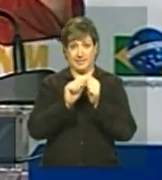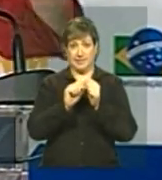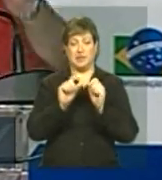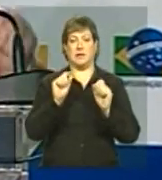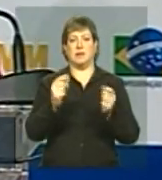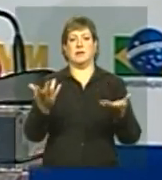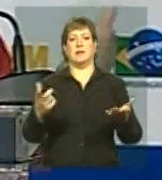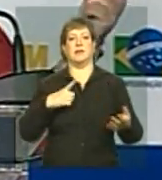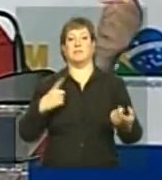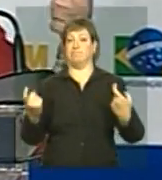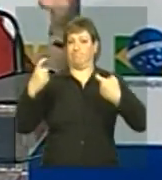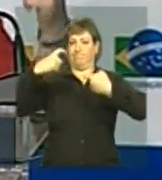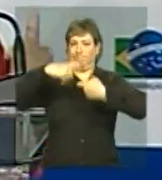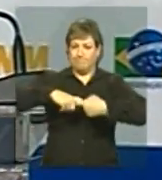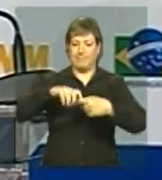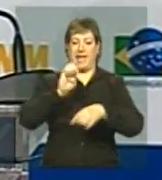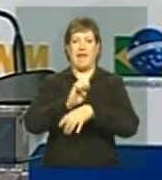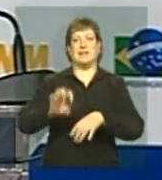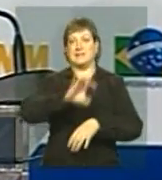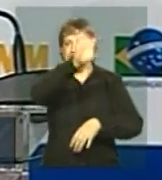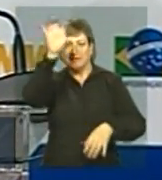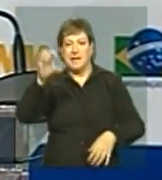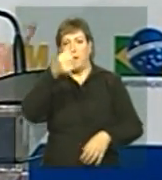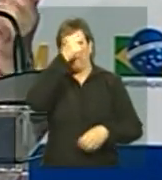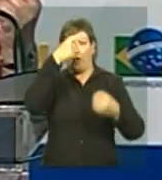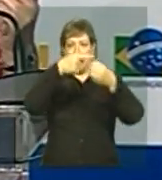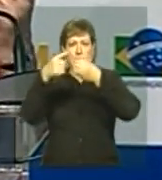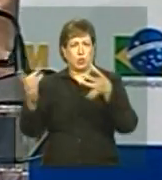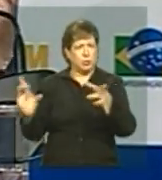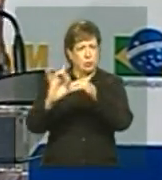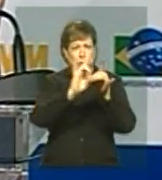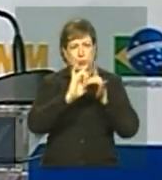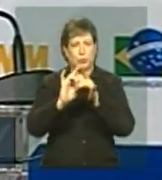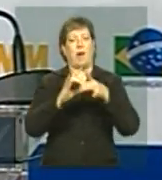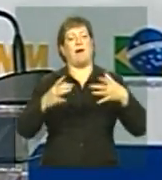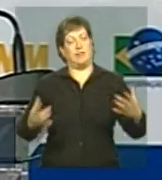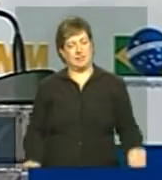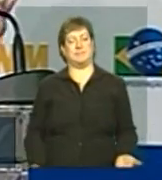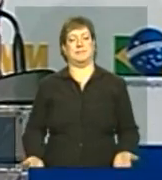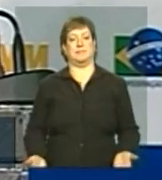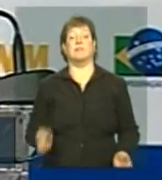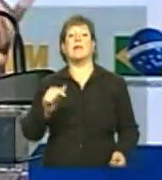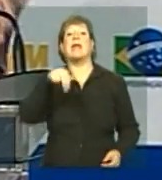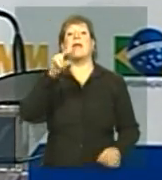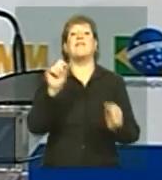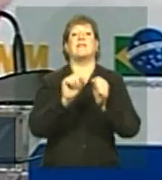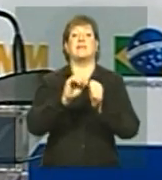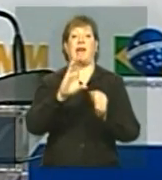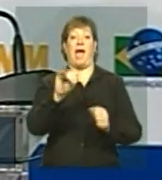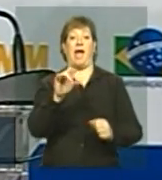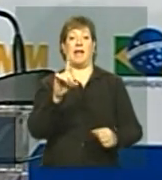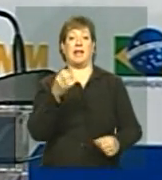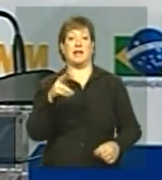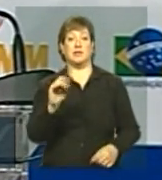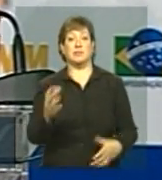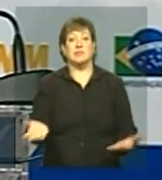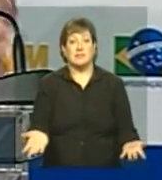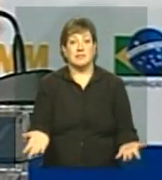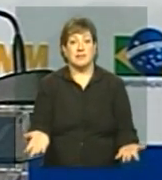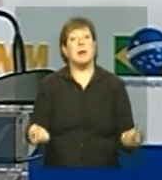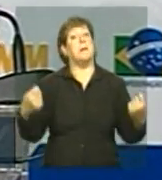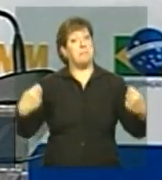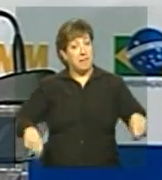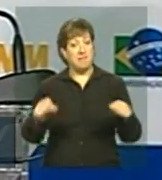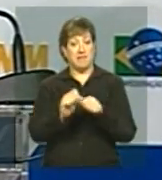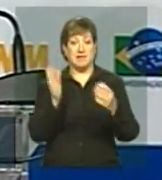a parceria com os estados e municípios. Quem é que vai fazer o cadastro? Tem de ser feito o cadastro, sim. Nós